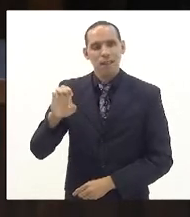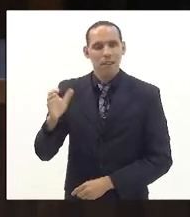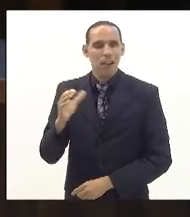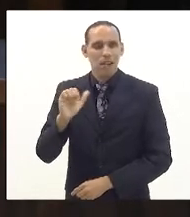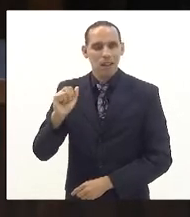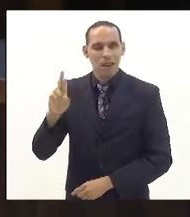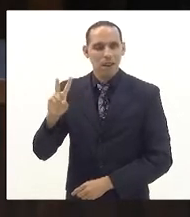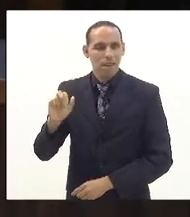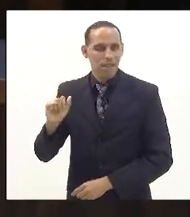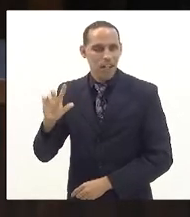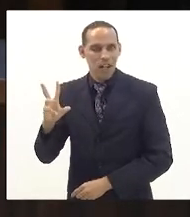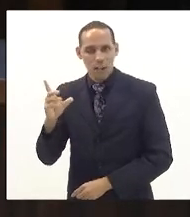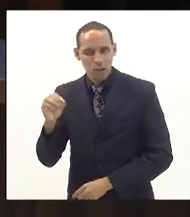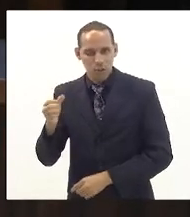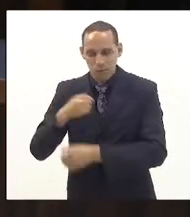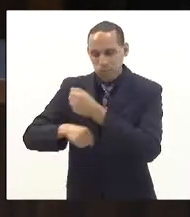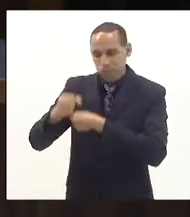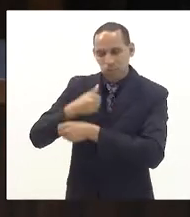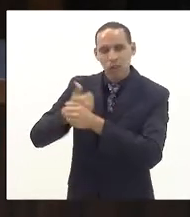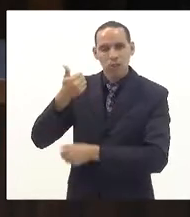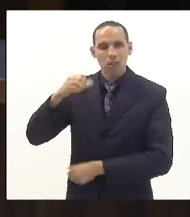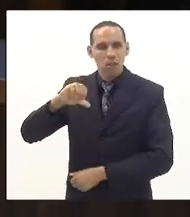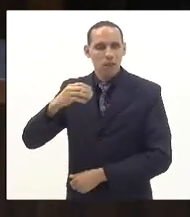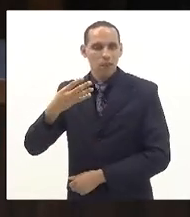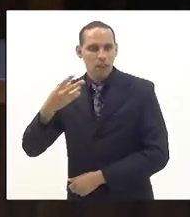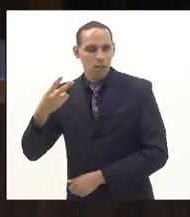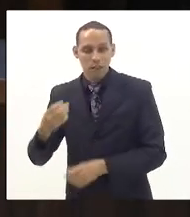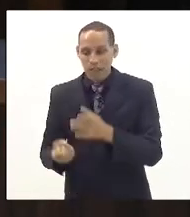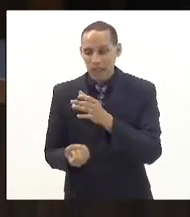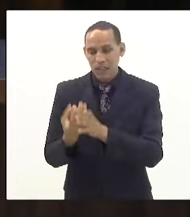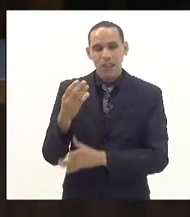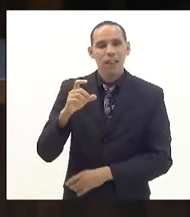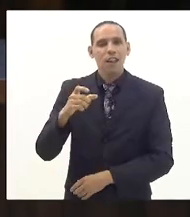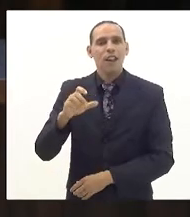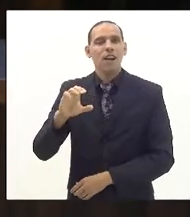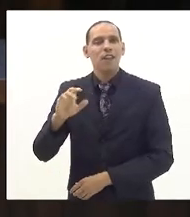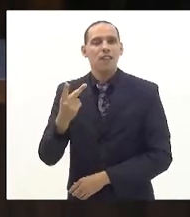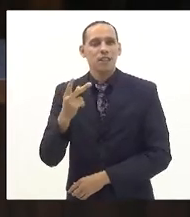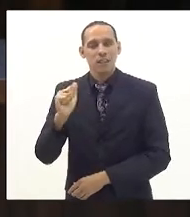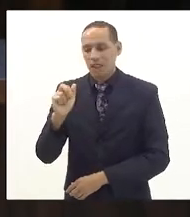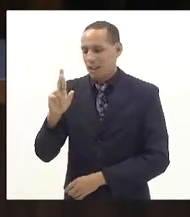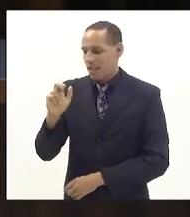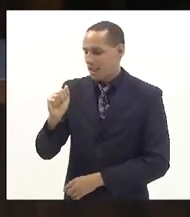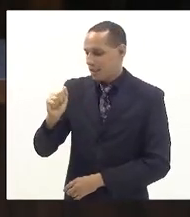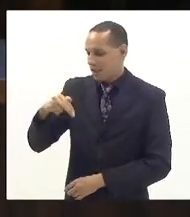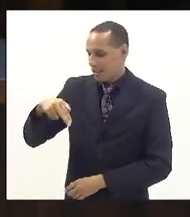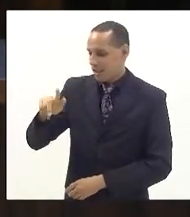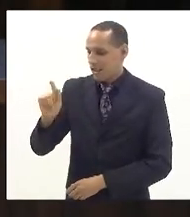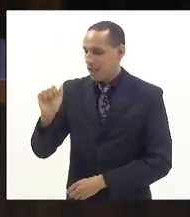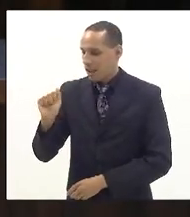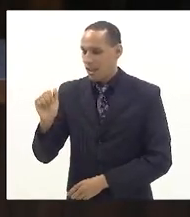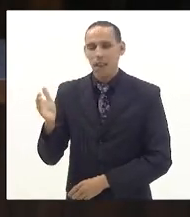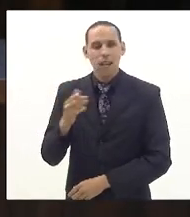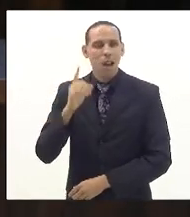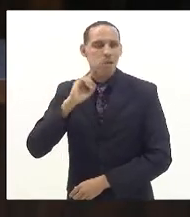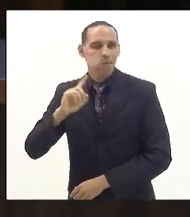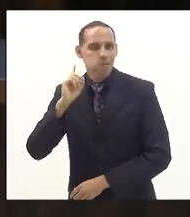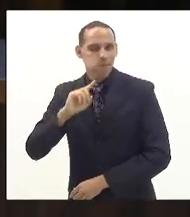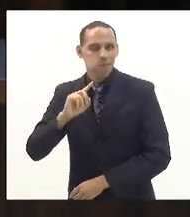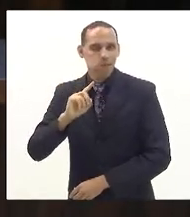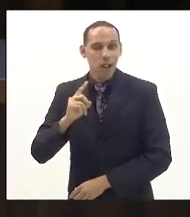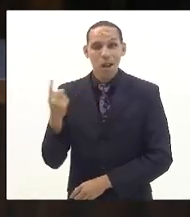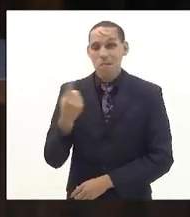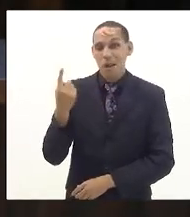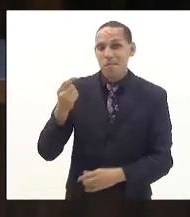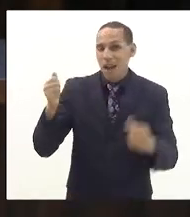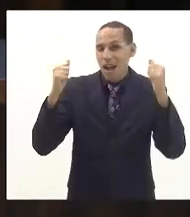em 1942, e que foi a primeira torcida organizada, né, de fato, e do